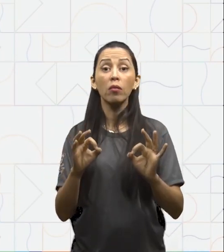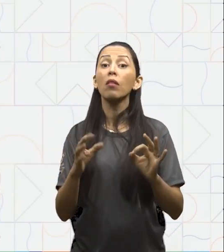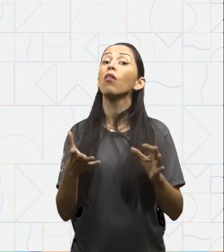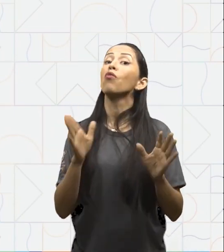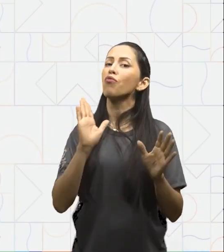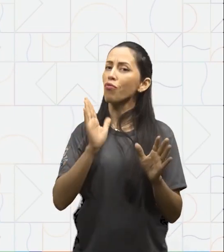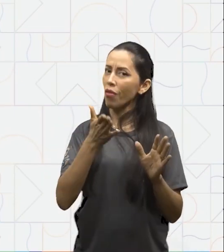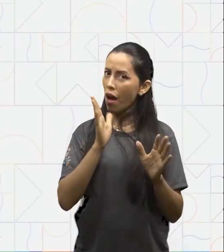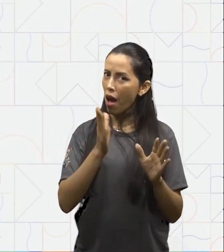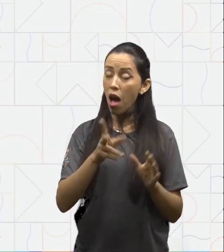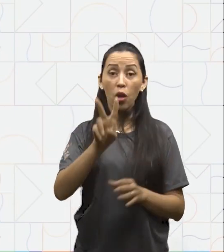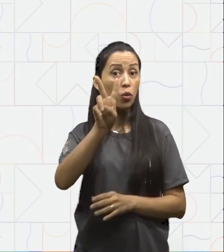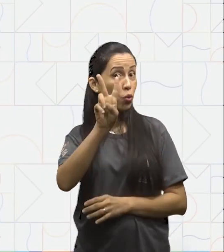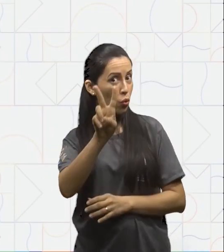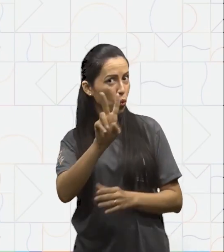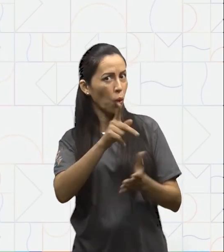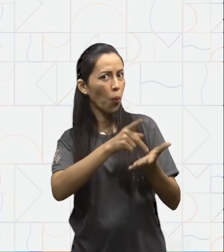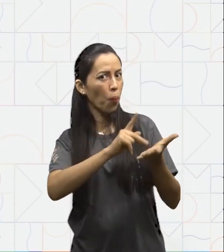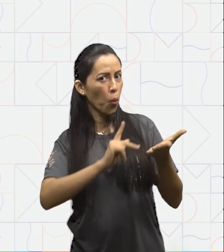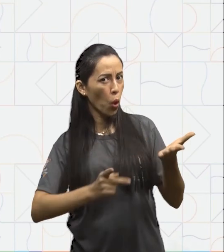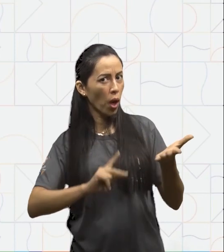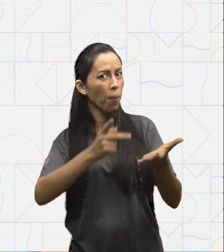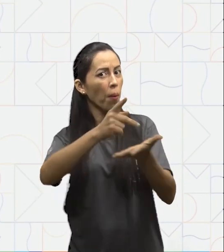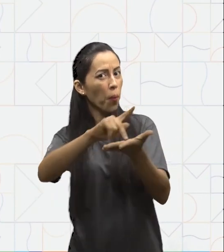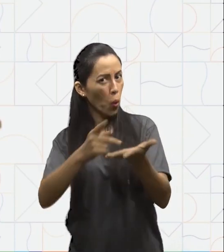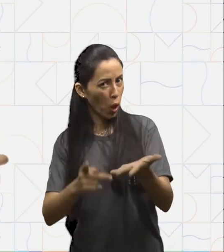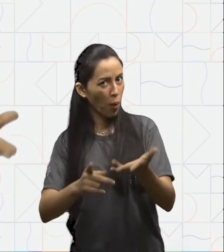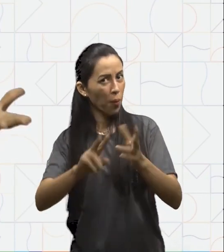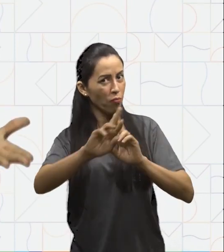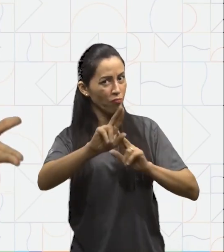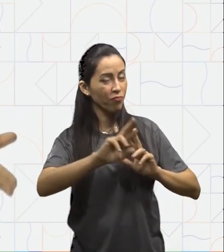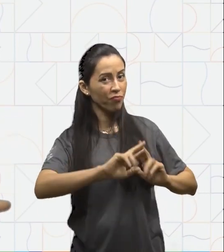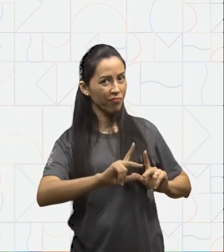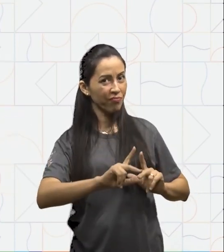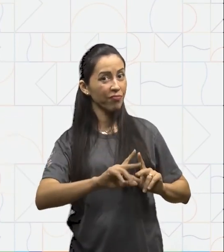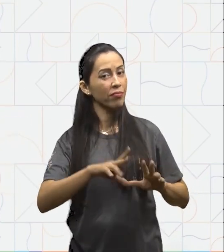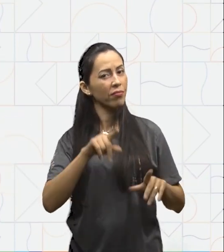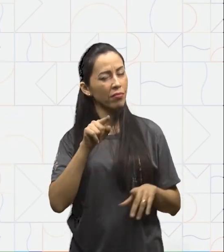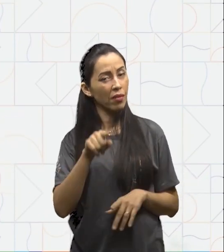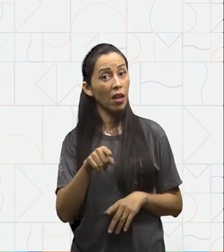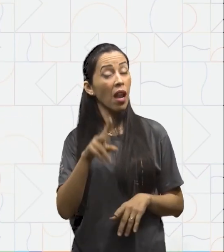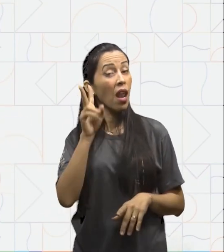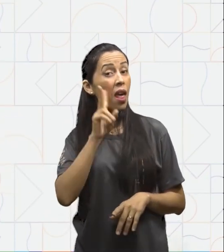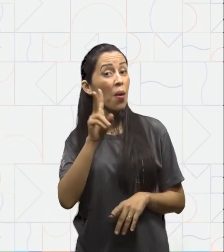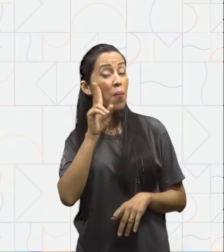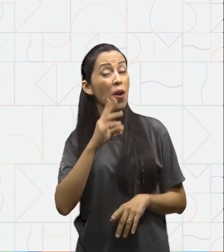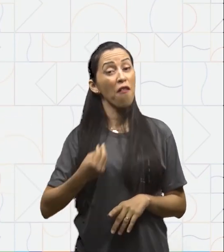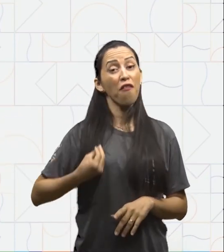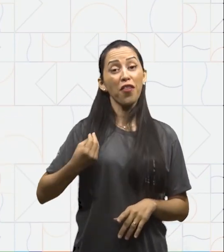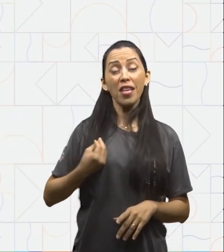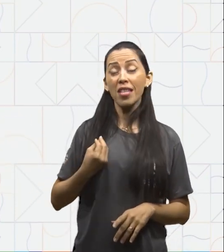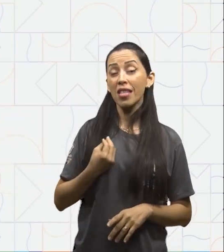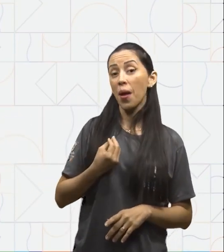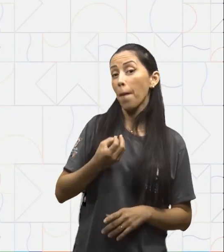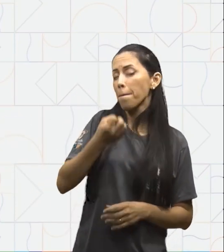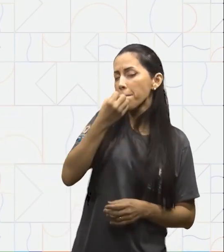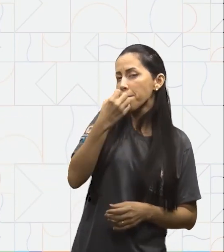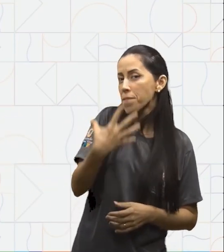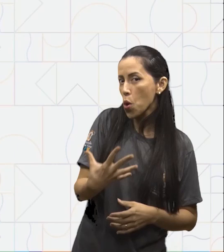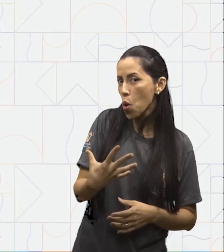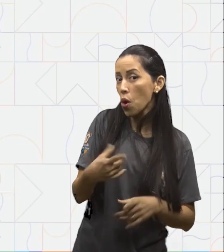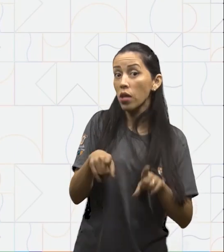circo, lemos 2 poemas com essa temática. Isso que é Vida Boa, de Pedro Bandeira, e